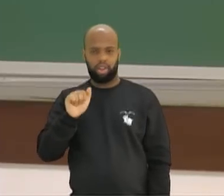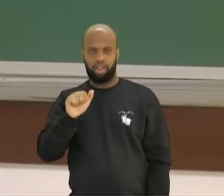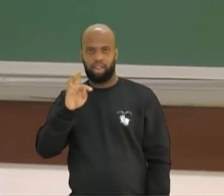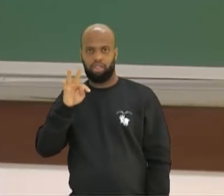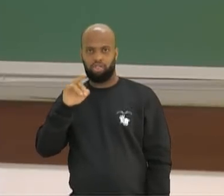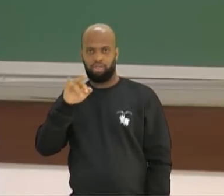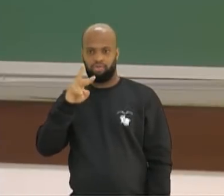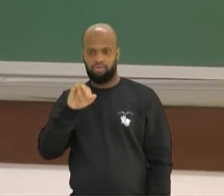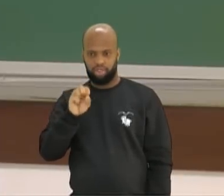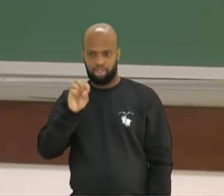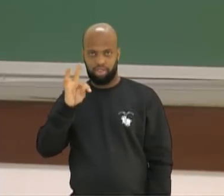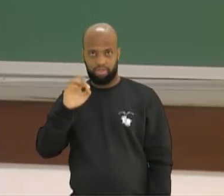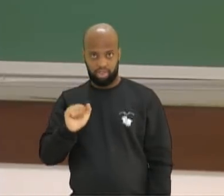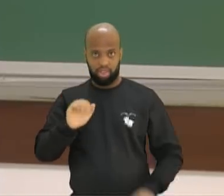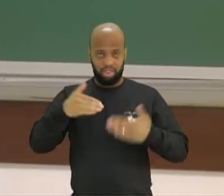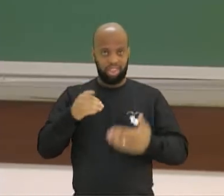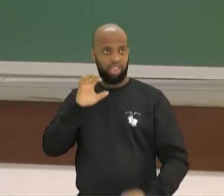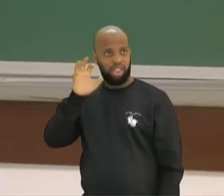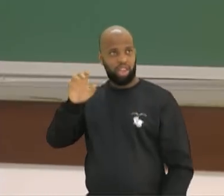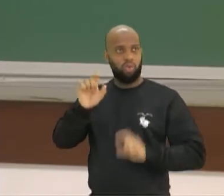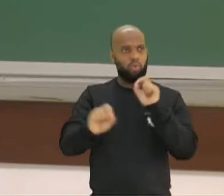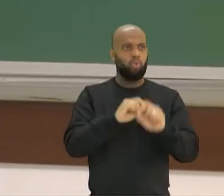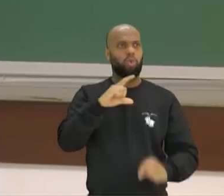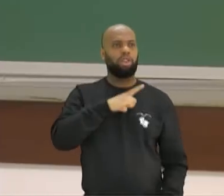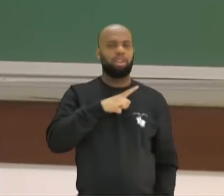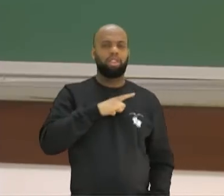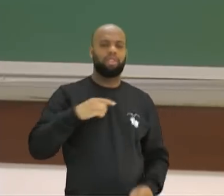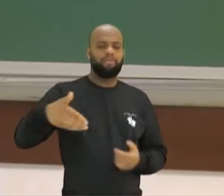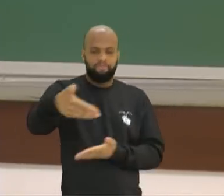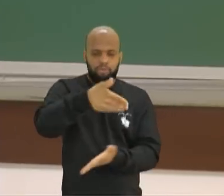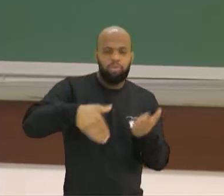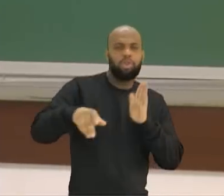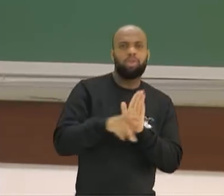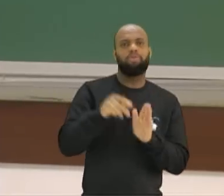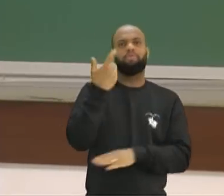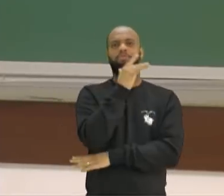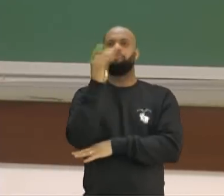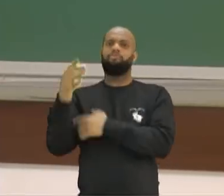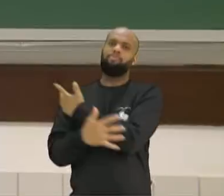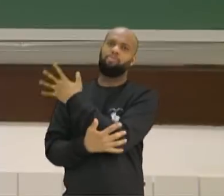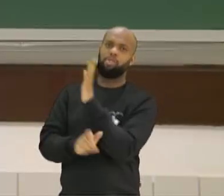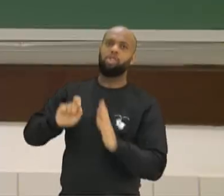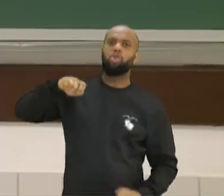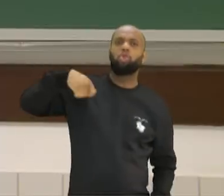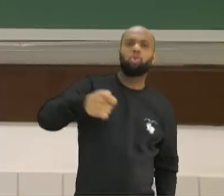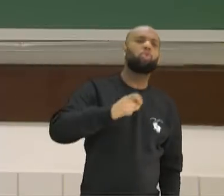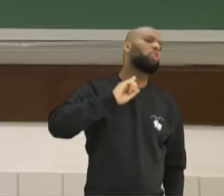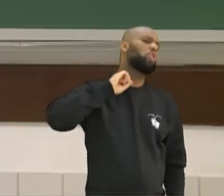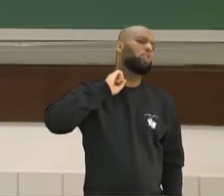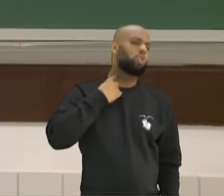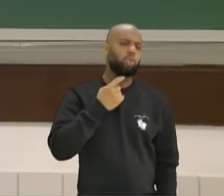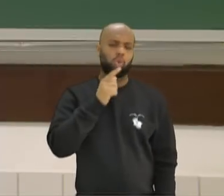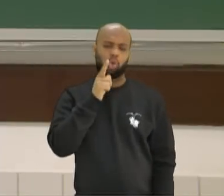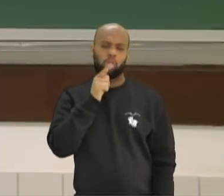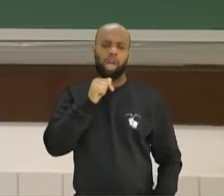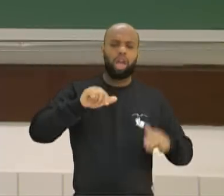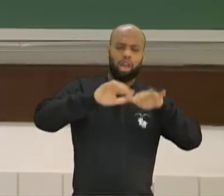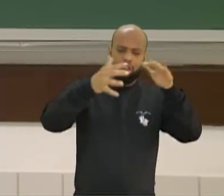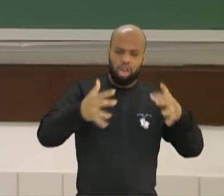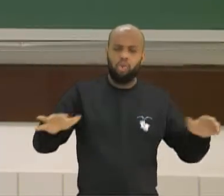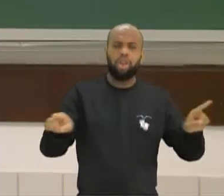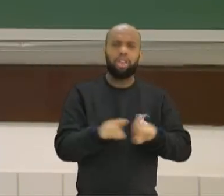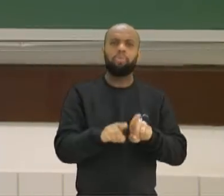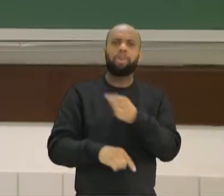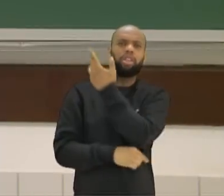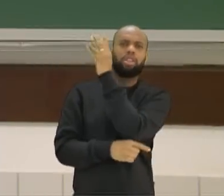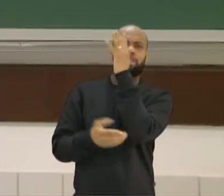Então, o Greenpeace, a galera se envolve sobre o meio ambiente. Vai falar sobre a poluição dos mares, o desmatamento, assim.